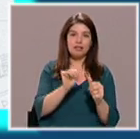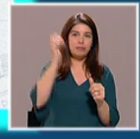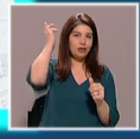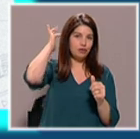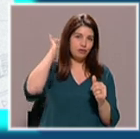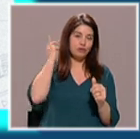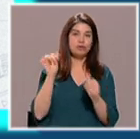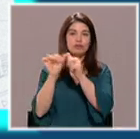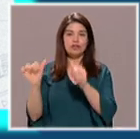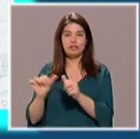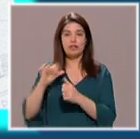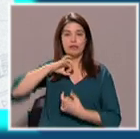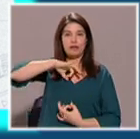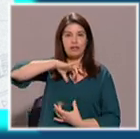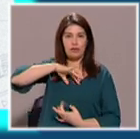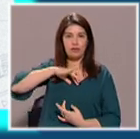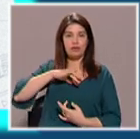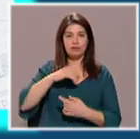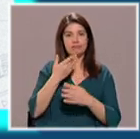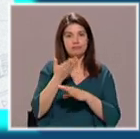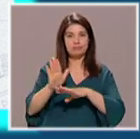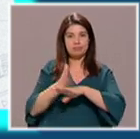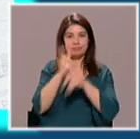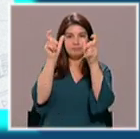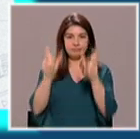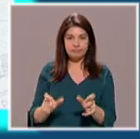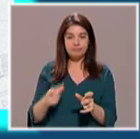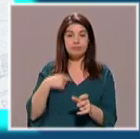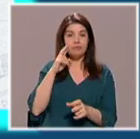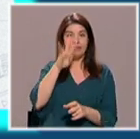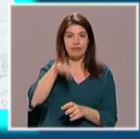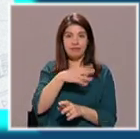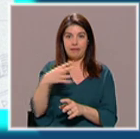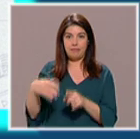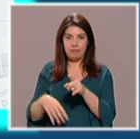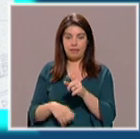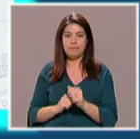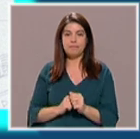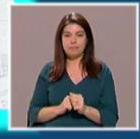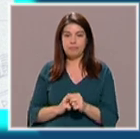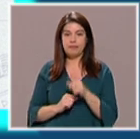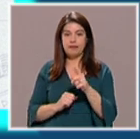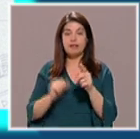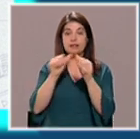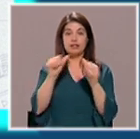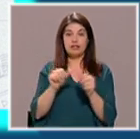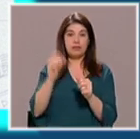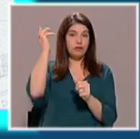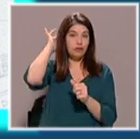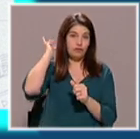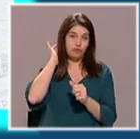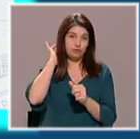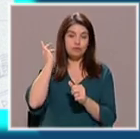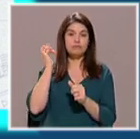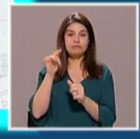endócrino. Atendendo aqui à tabela, podemos verificar que, enquanto a mensagem no sistema nervoso é